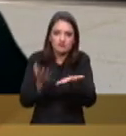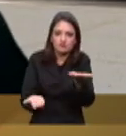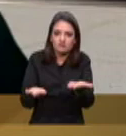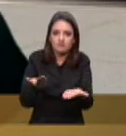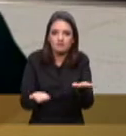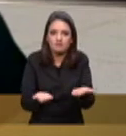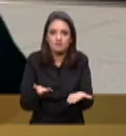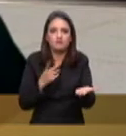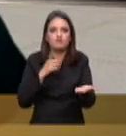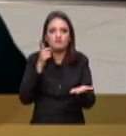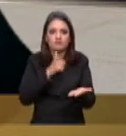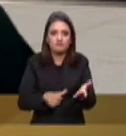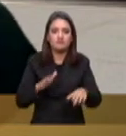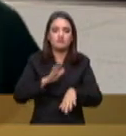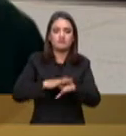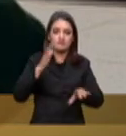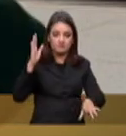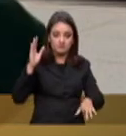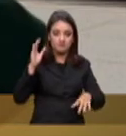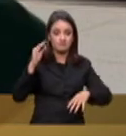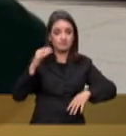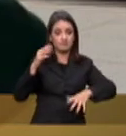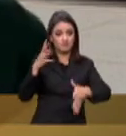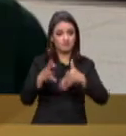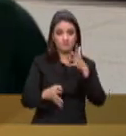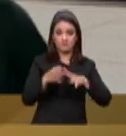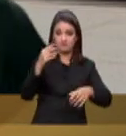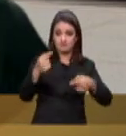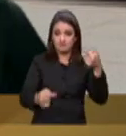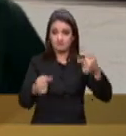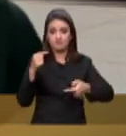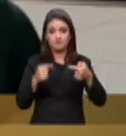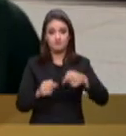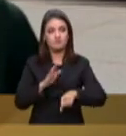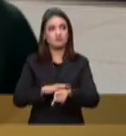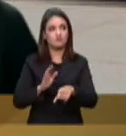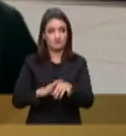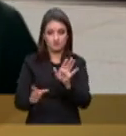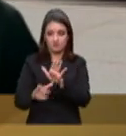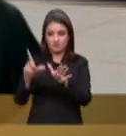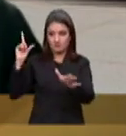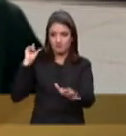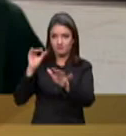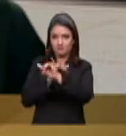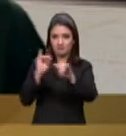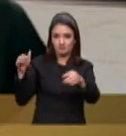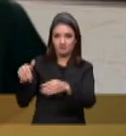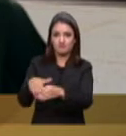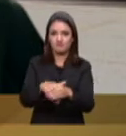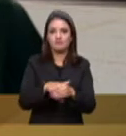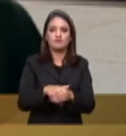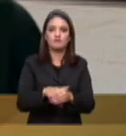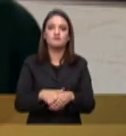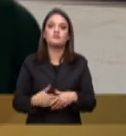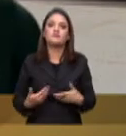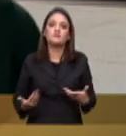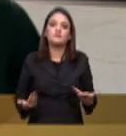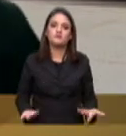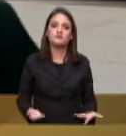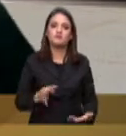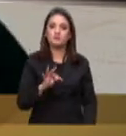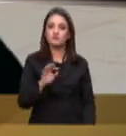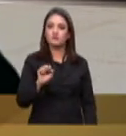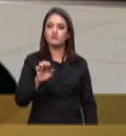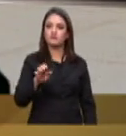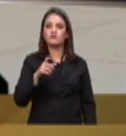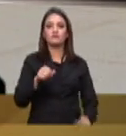um alargamento maior quanto ao debate democrático no período que antecedia as campanhas eleitorais. Nesse sentido, o TSE